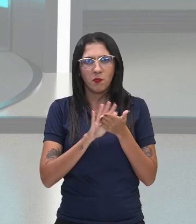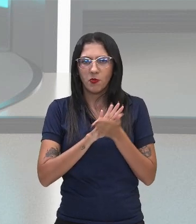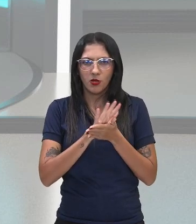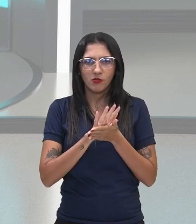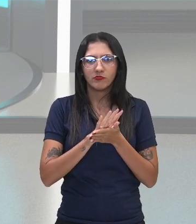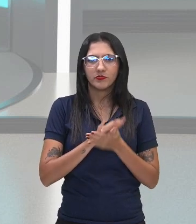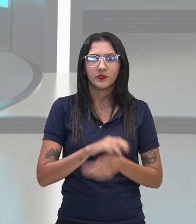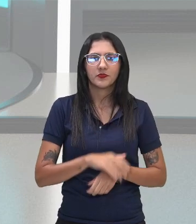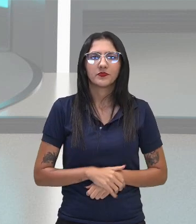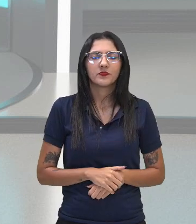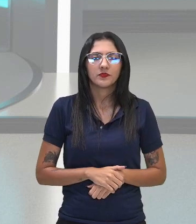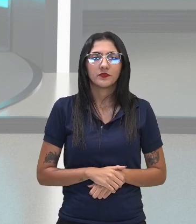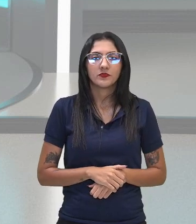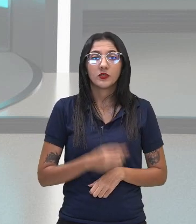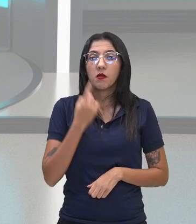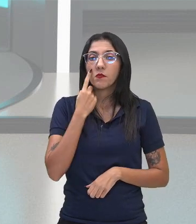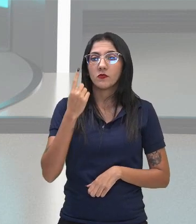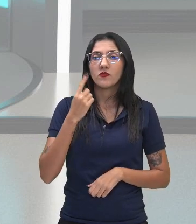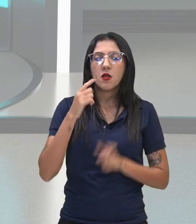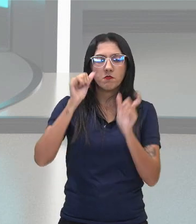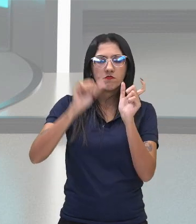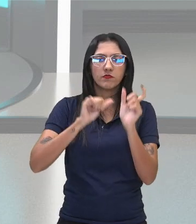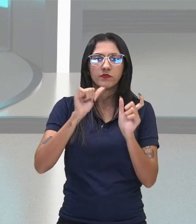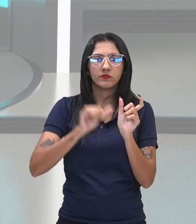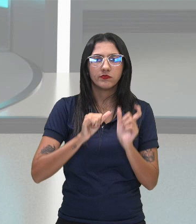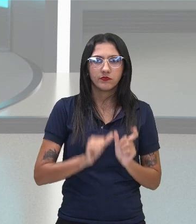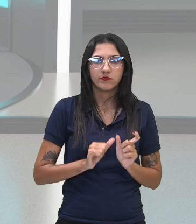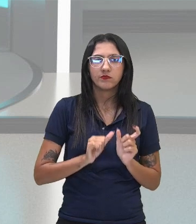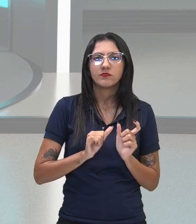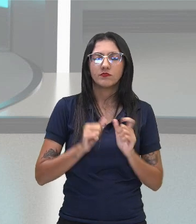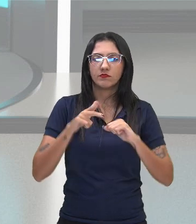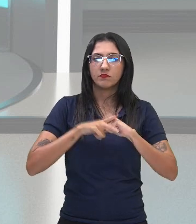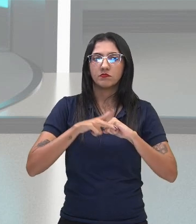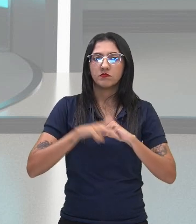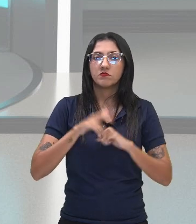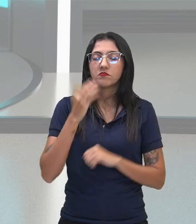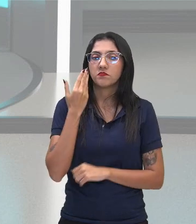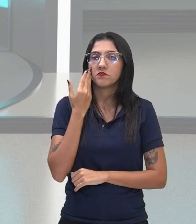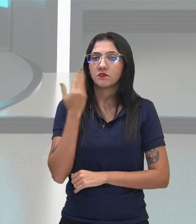publicação. Vamos ver esse verbo na conjugação, como é que ele fica.